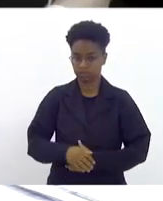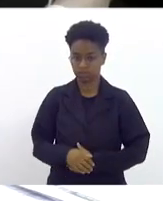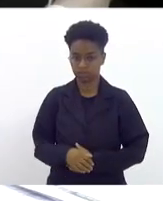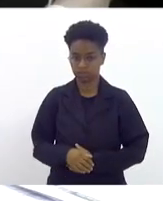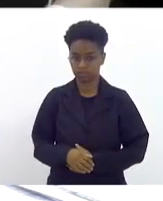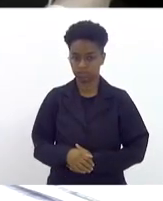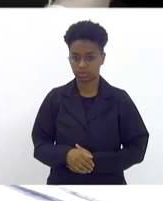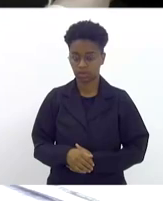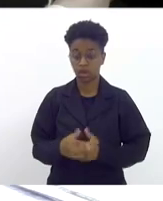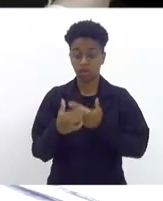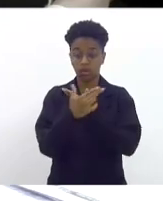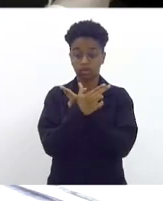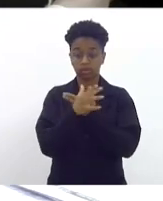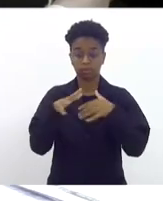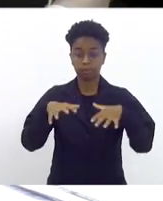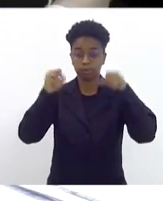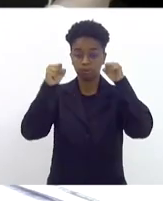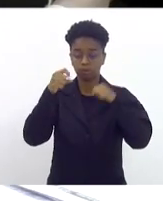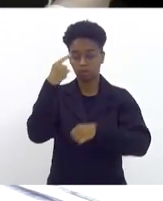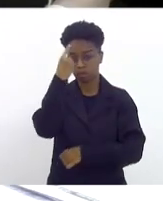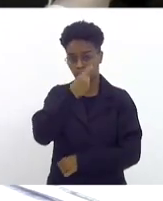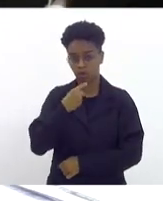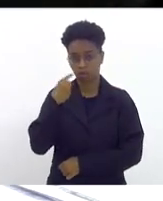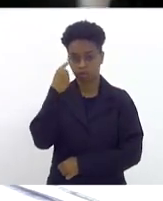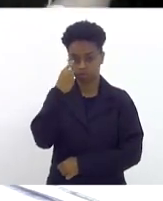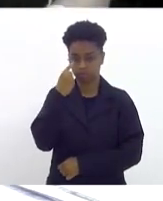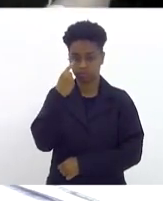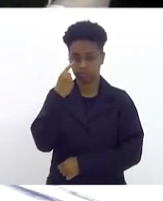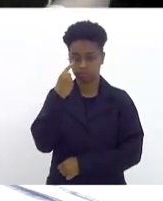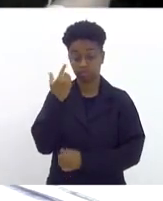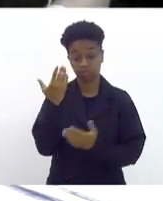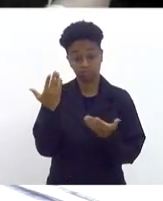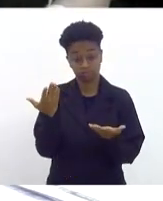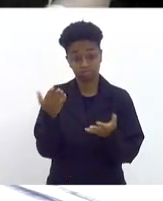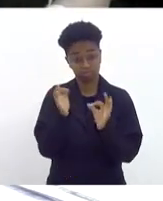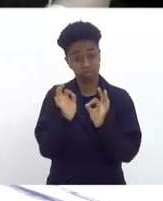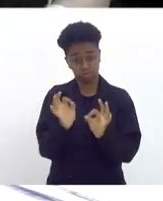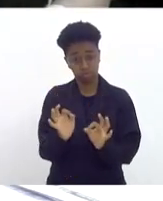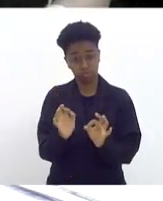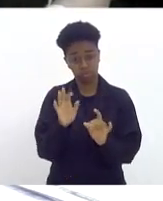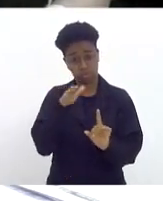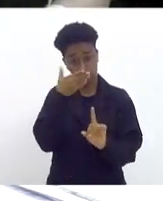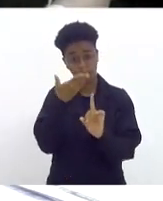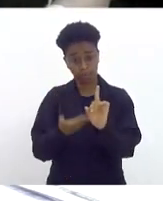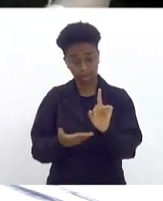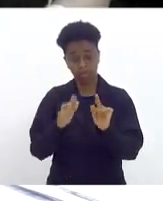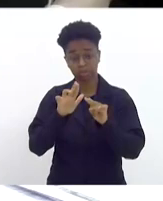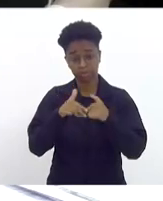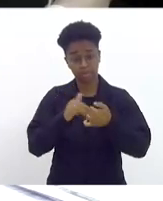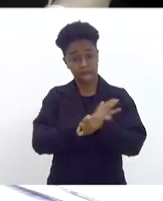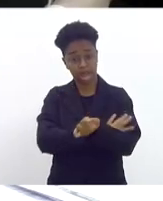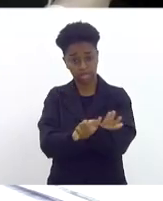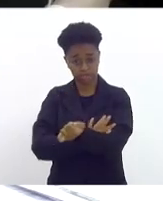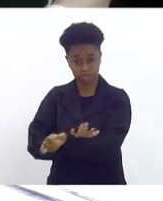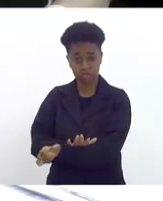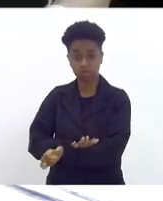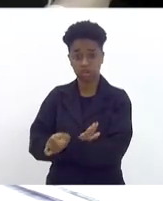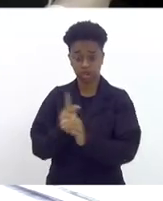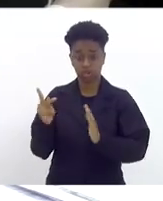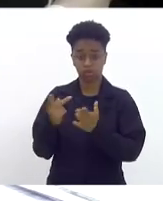o Cristo sem apagado por uma hora Tá certo Justice uma homenagem ao preconceito racial que recebeu